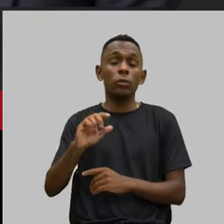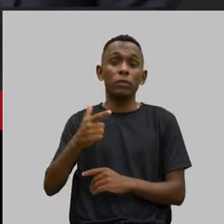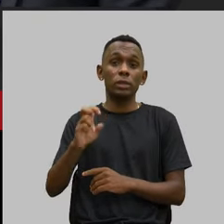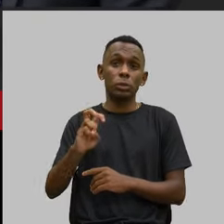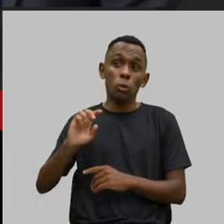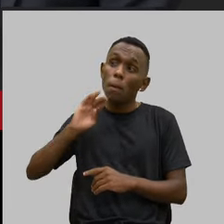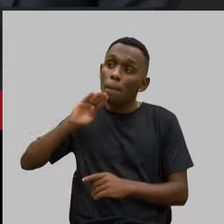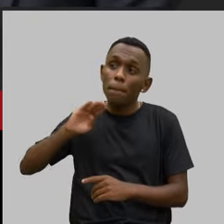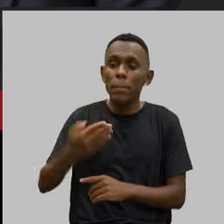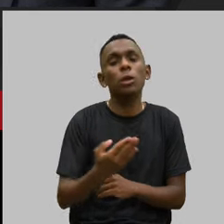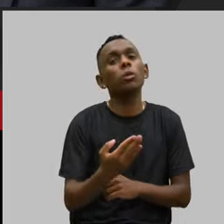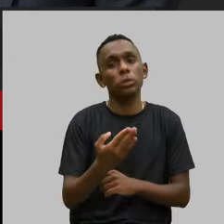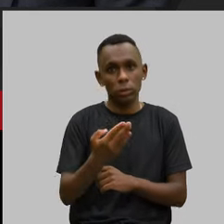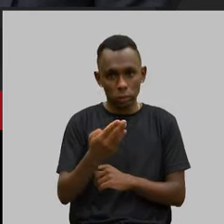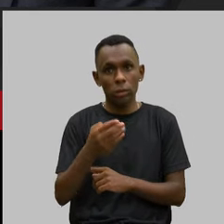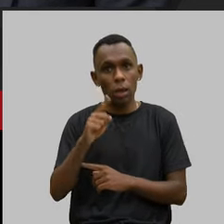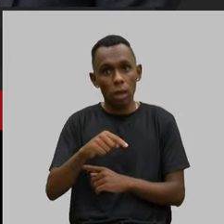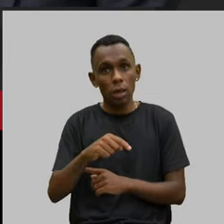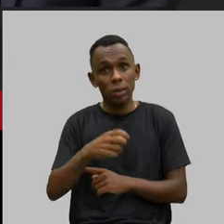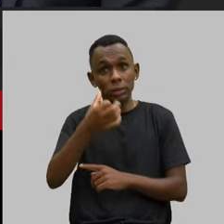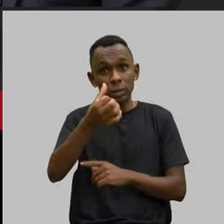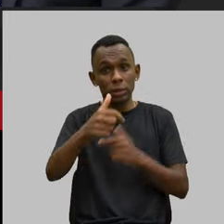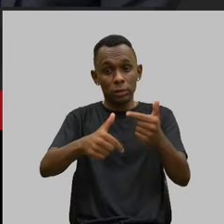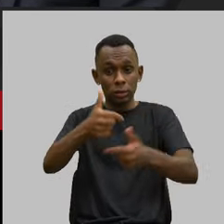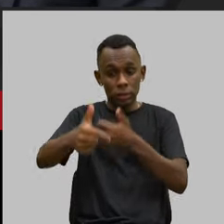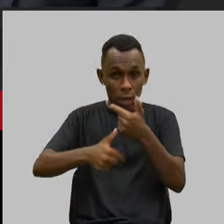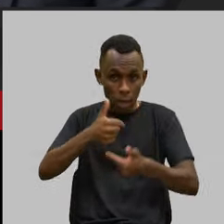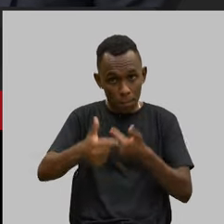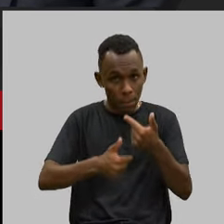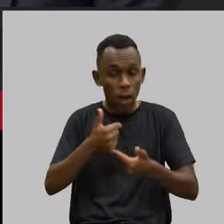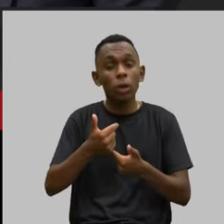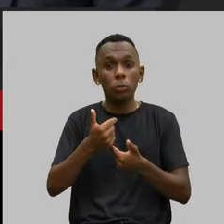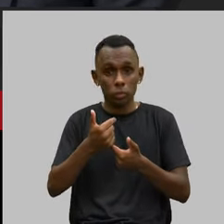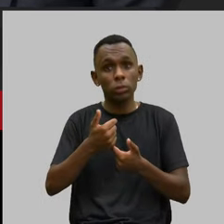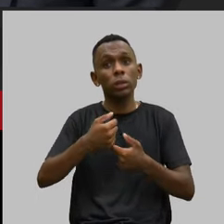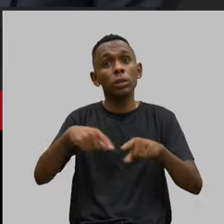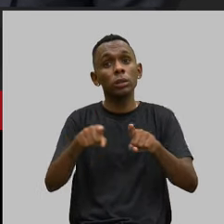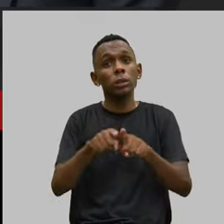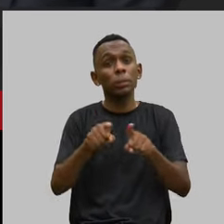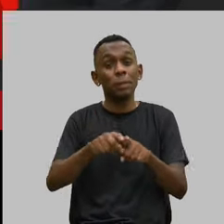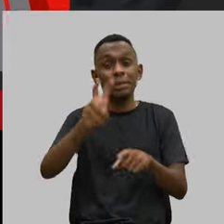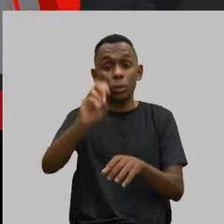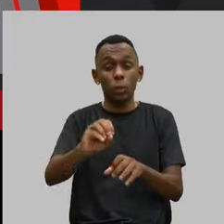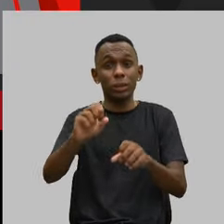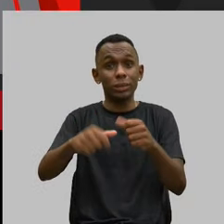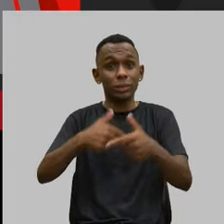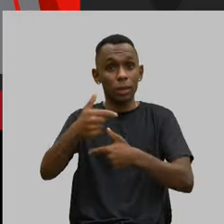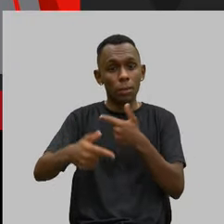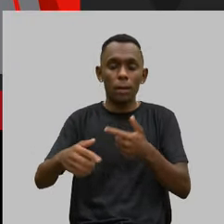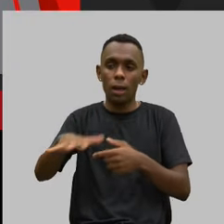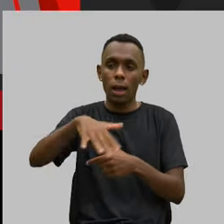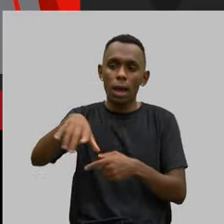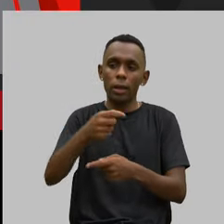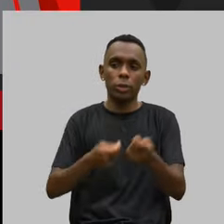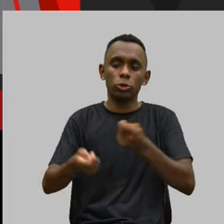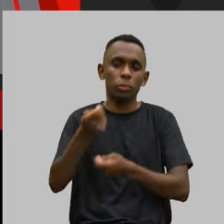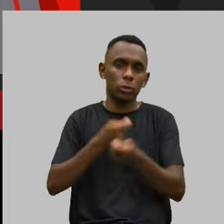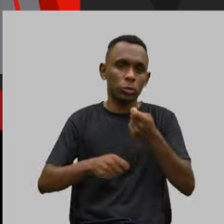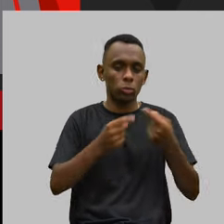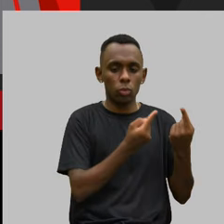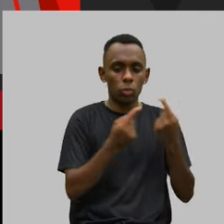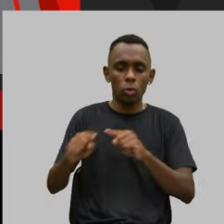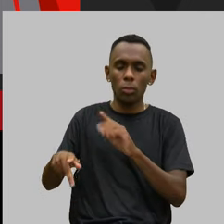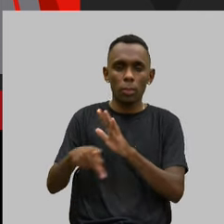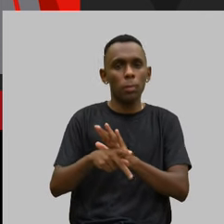arrecadados em seis operações Cira e 50 operações administrativas de combate a